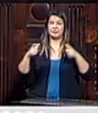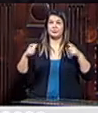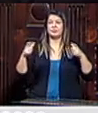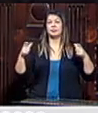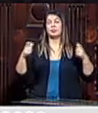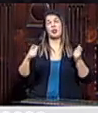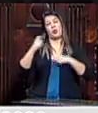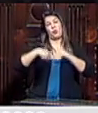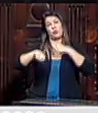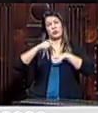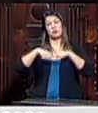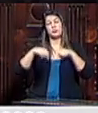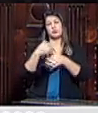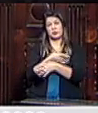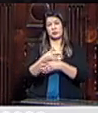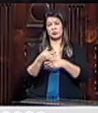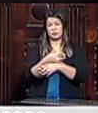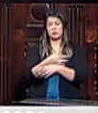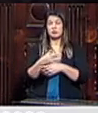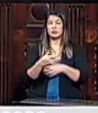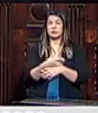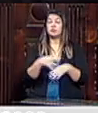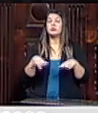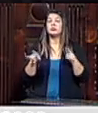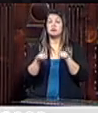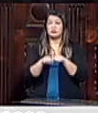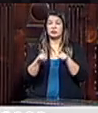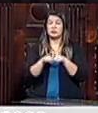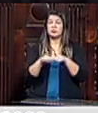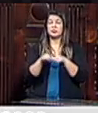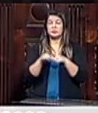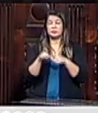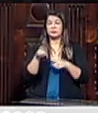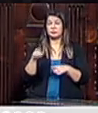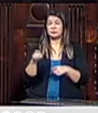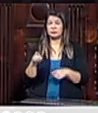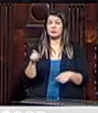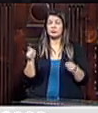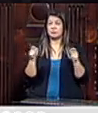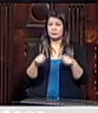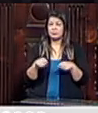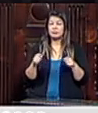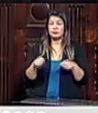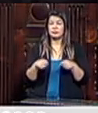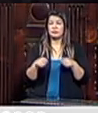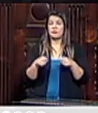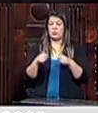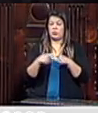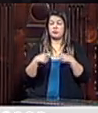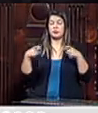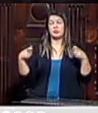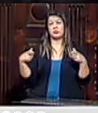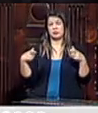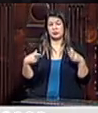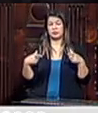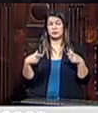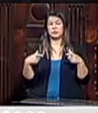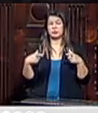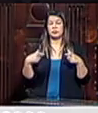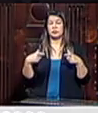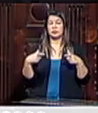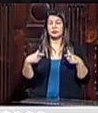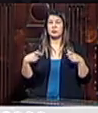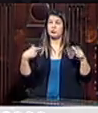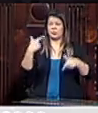crescimento econômico na cidade, ela fomenta a ampliação da questão